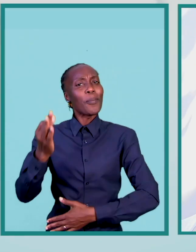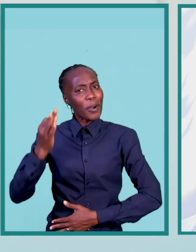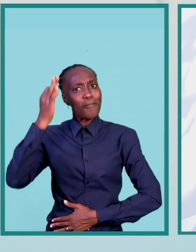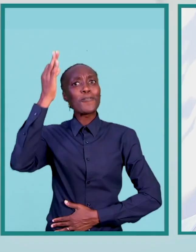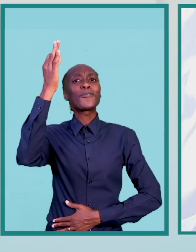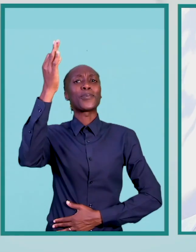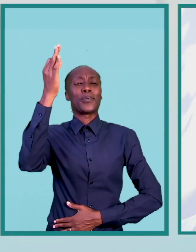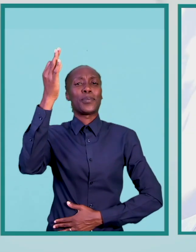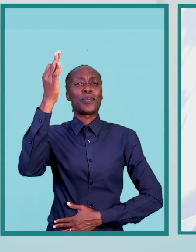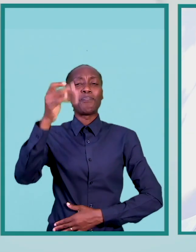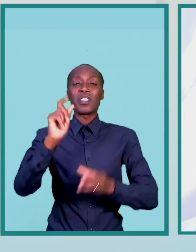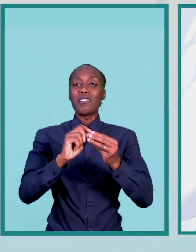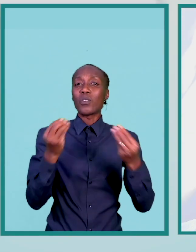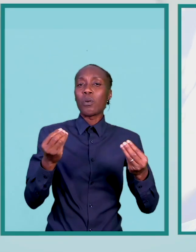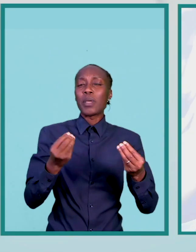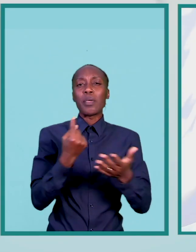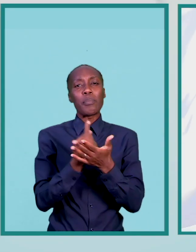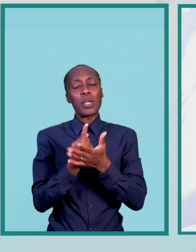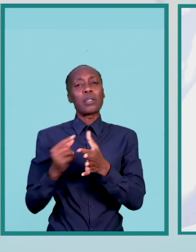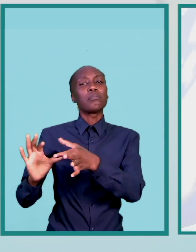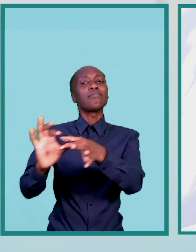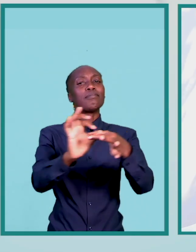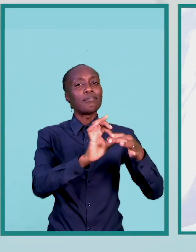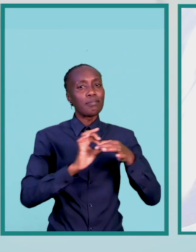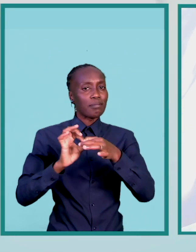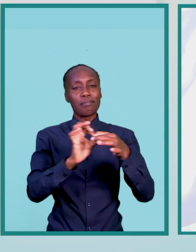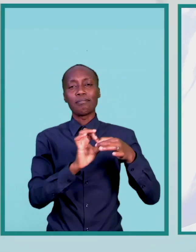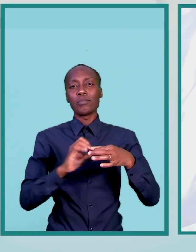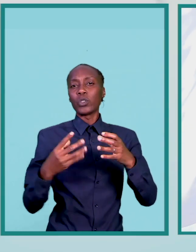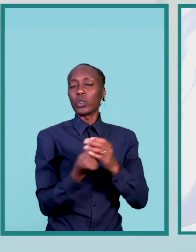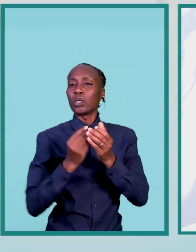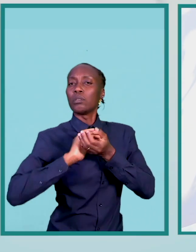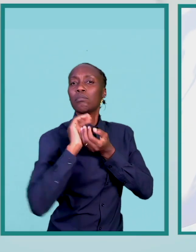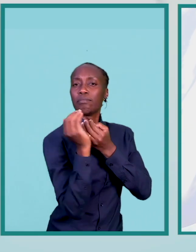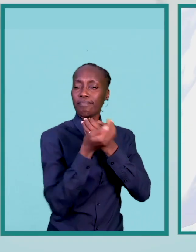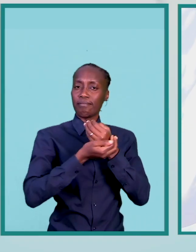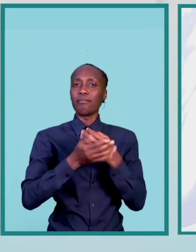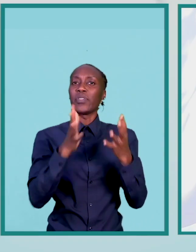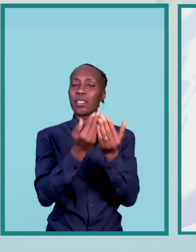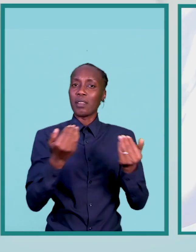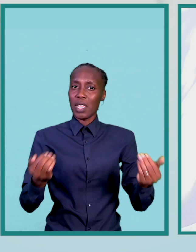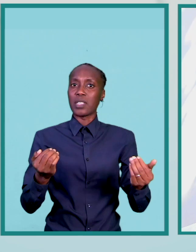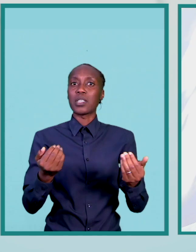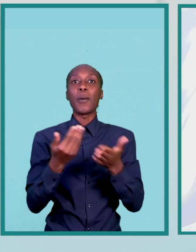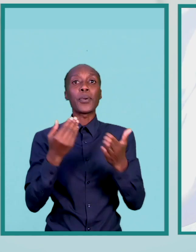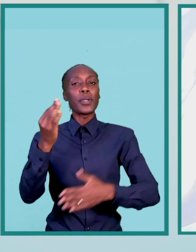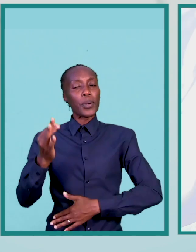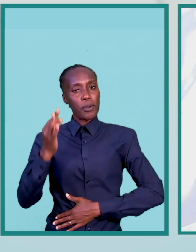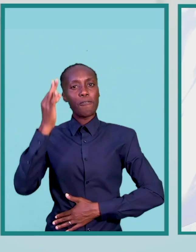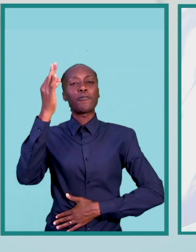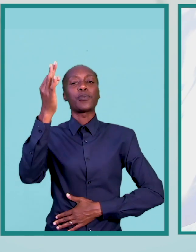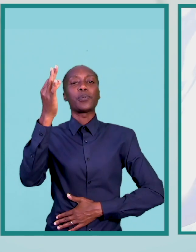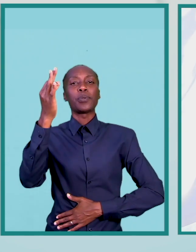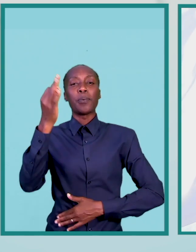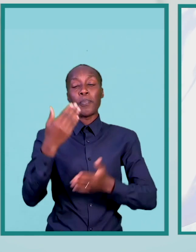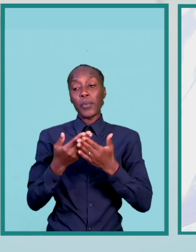é garantir o futuro de qualquer nação. Então nós devemos trabalhar em conjuntos e evitarmos esforços para proteger estas crianças que são o futuro da manhã.